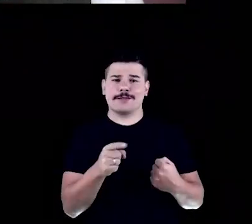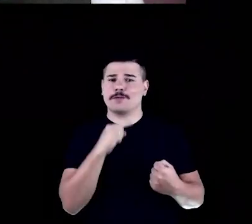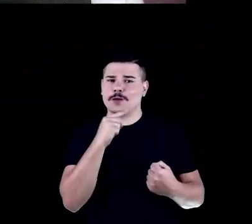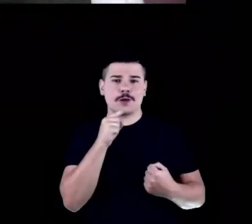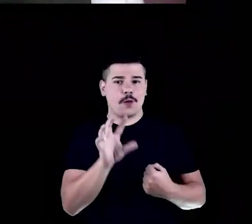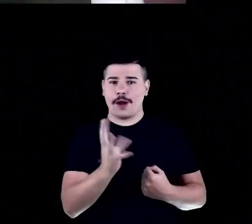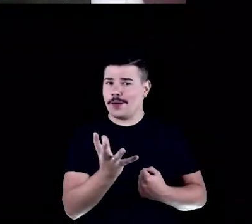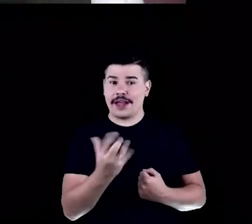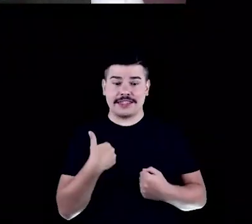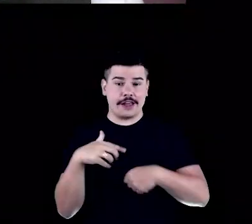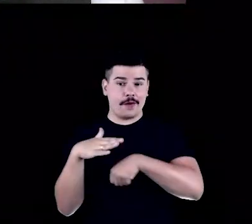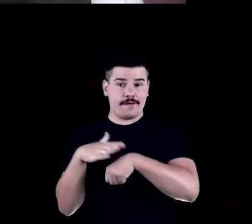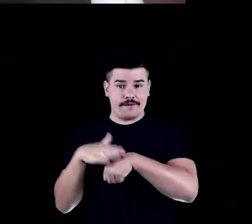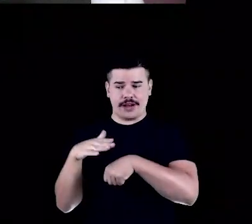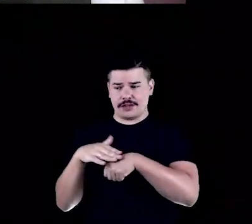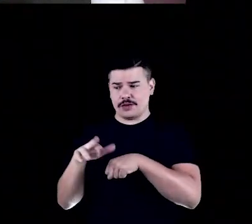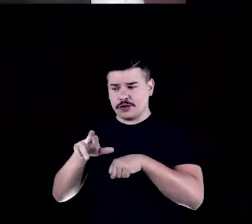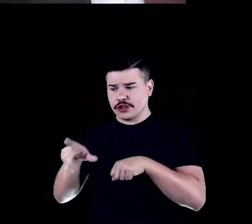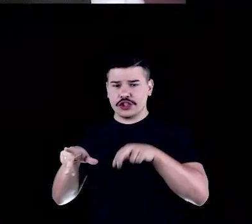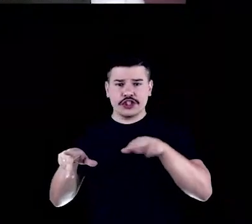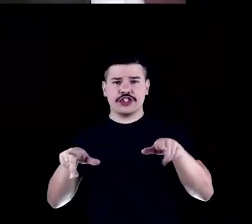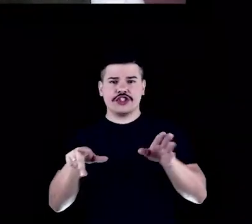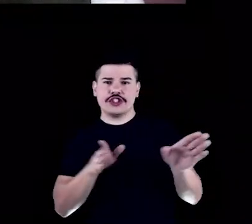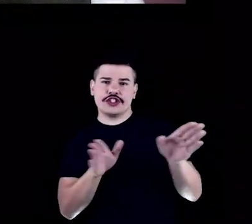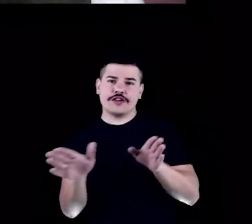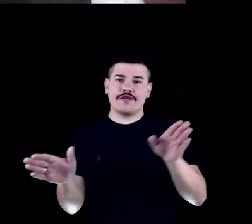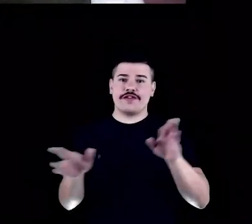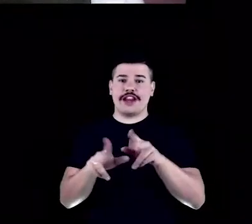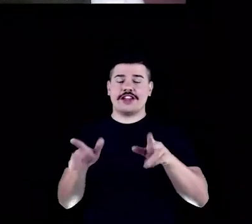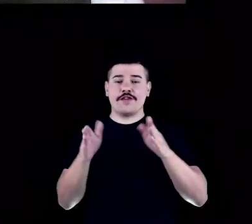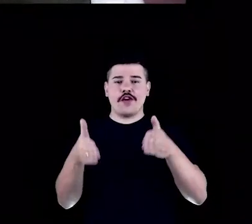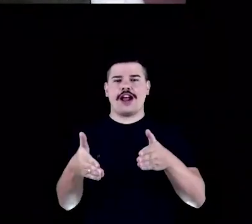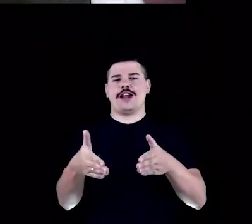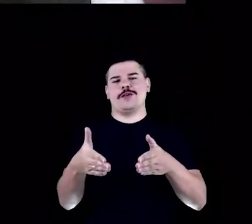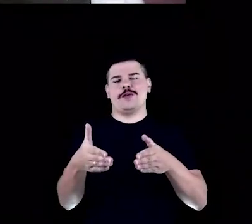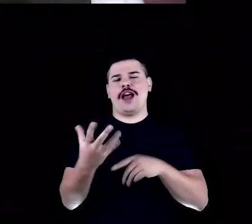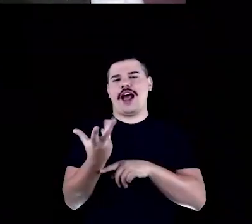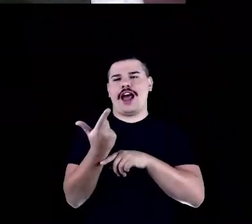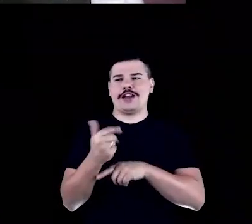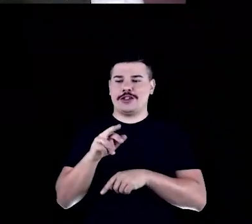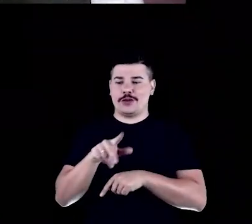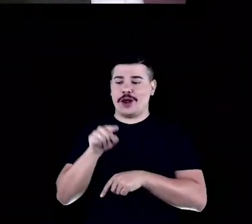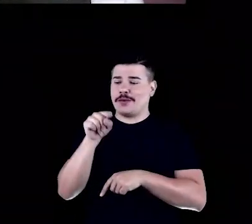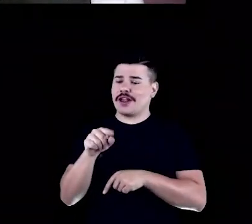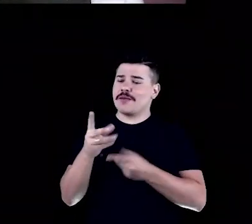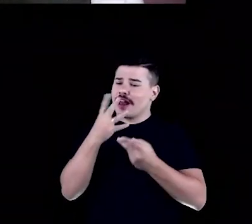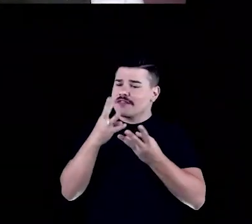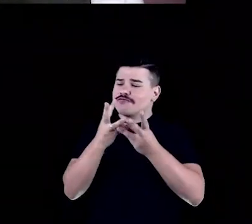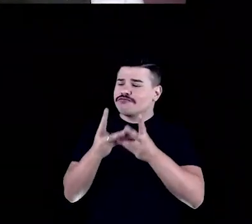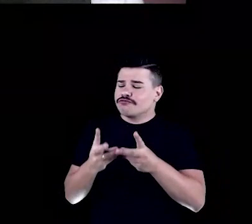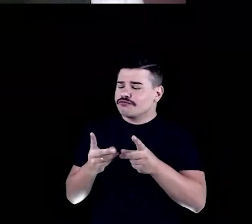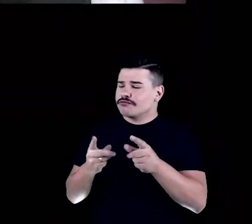poética não acontece ali. Eu faço a resistência por outras vias que não dentro da arte, porque ali afoga